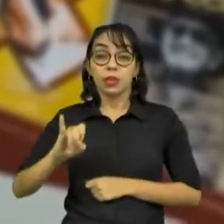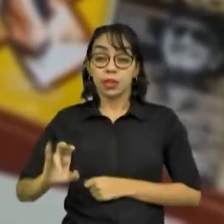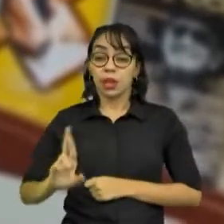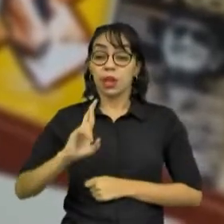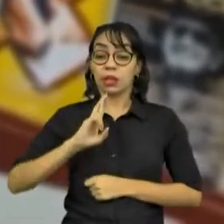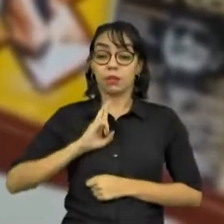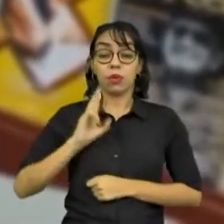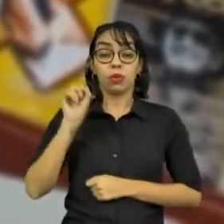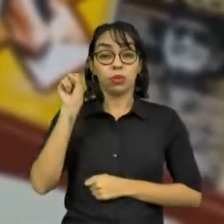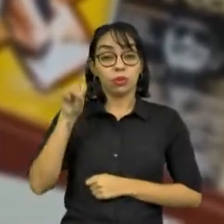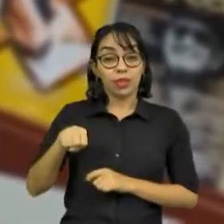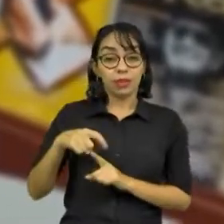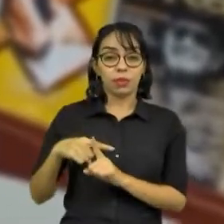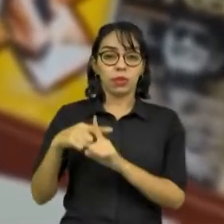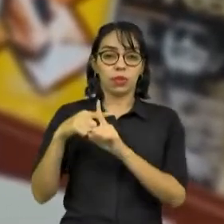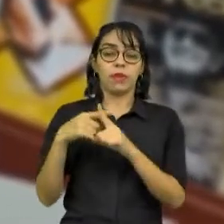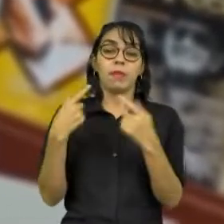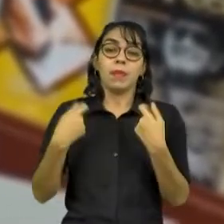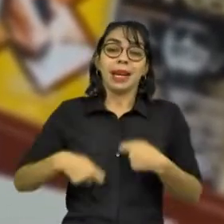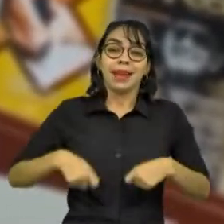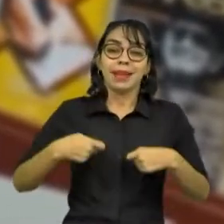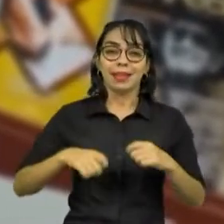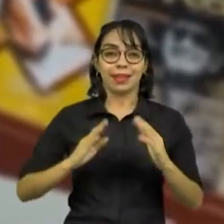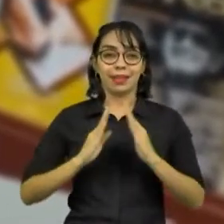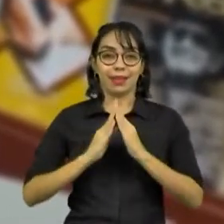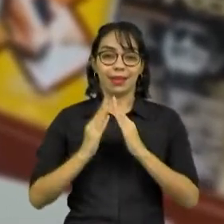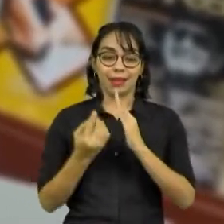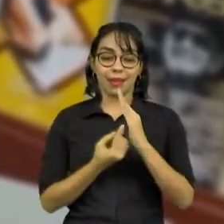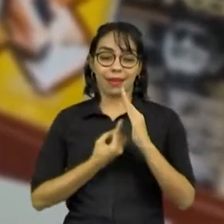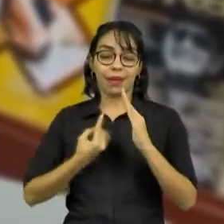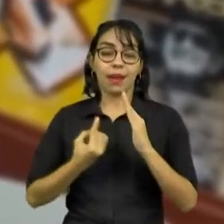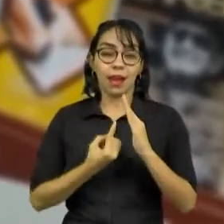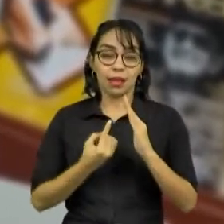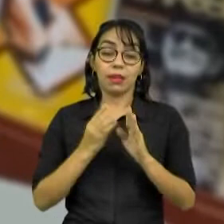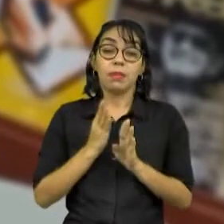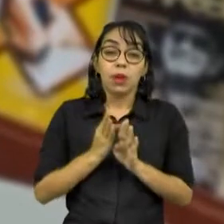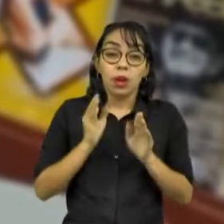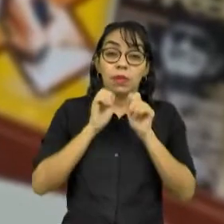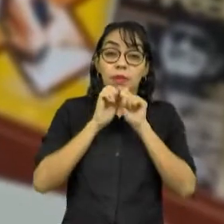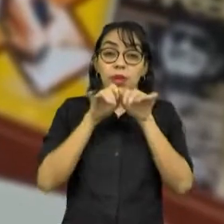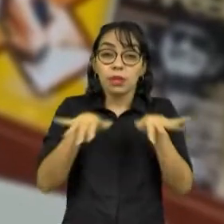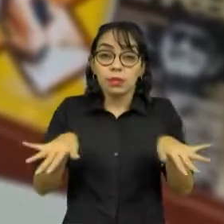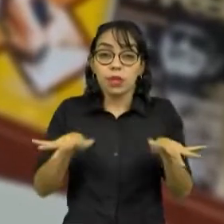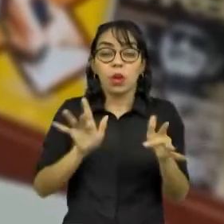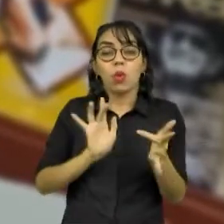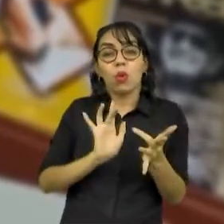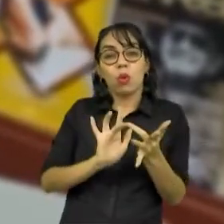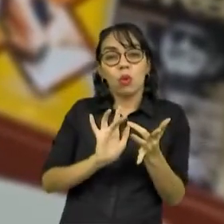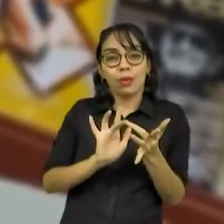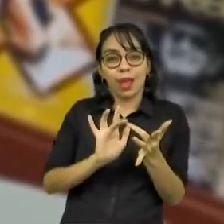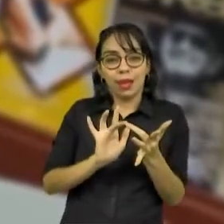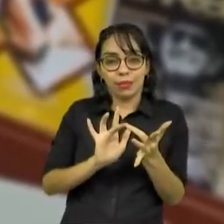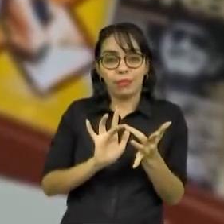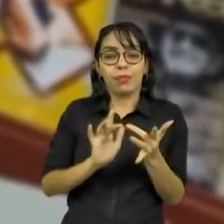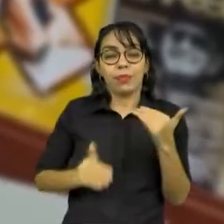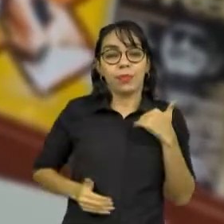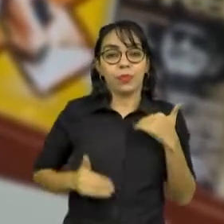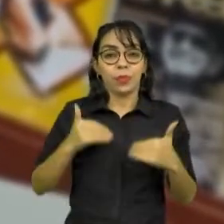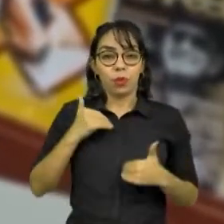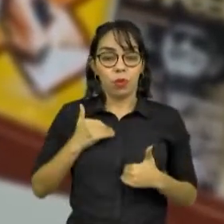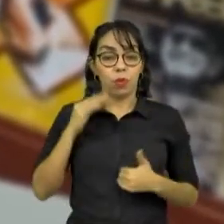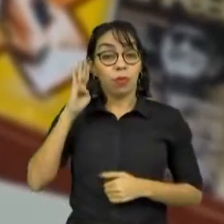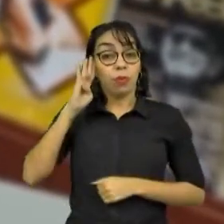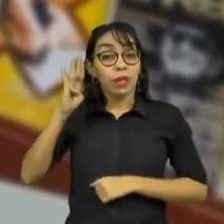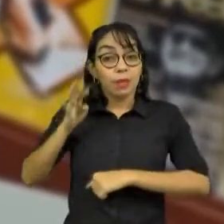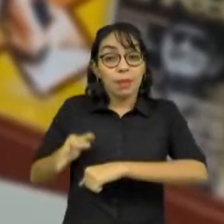casa isolado, porque a transmissão ocorre através do contato com essas secreções, com esses fluidos, principalmente das lesões